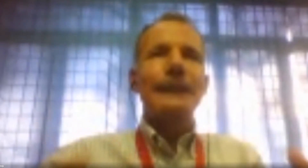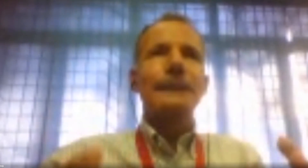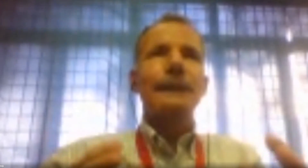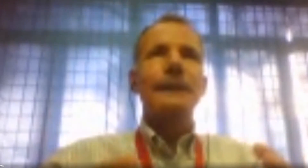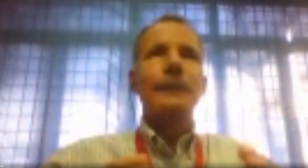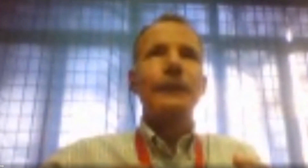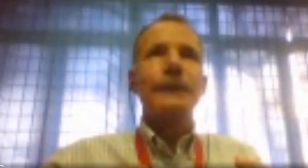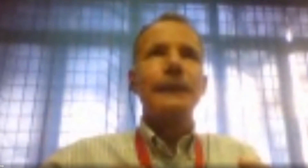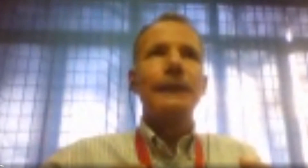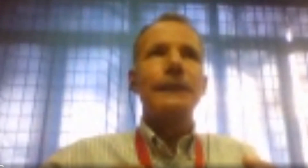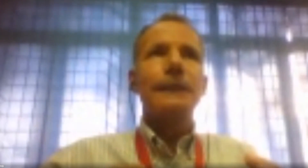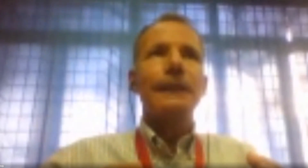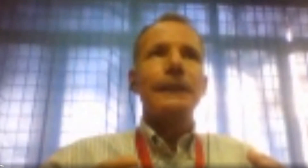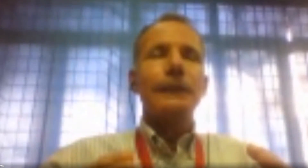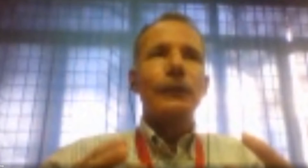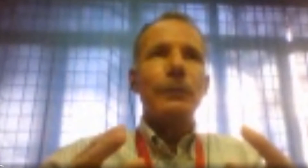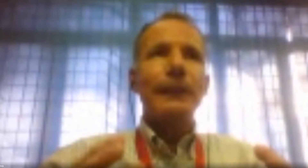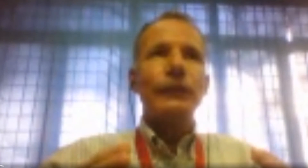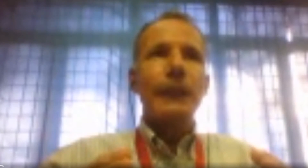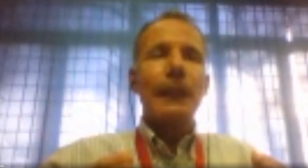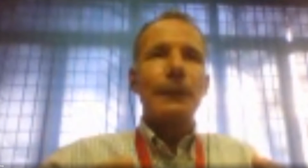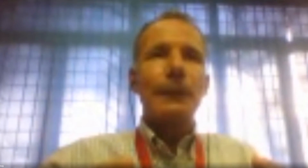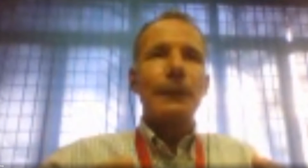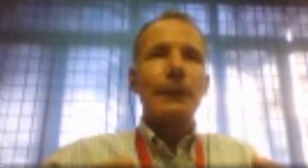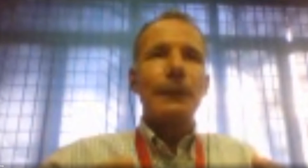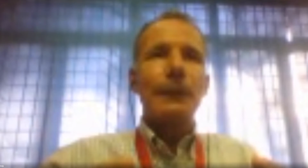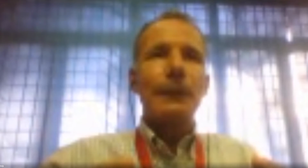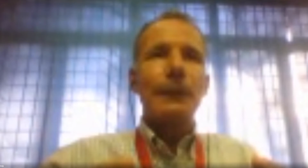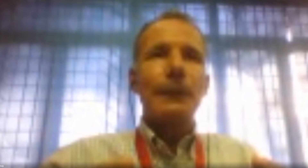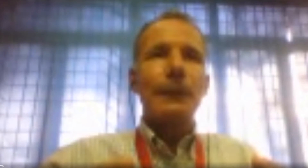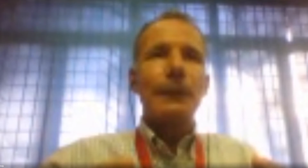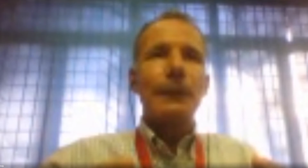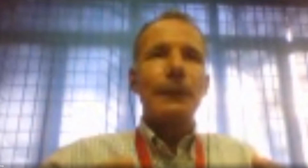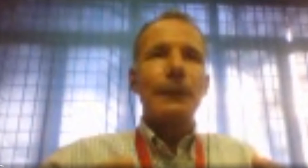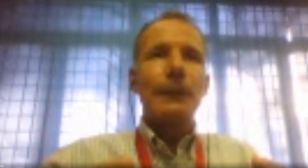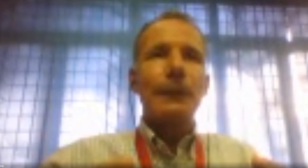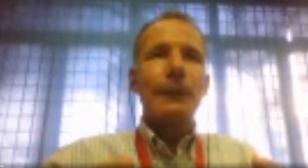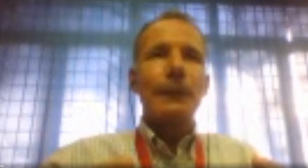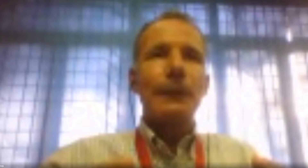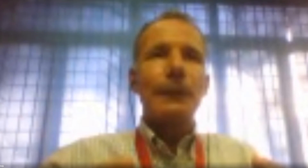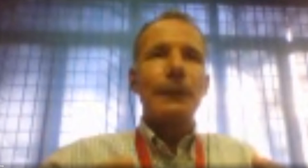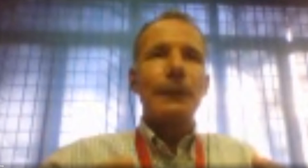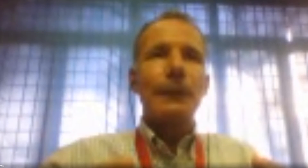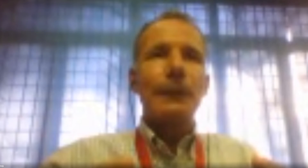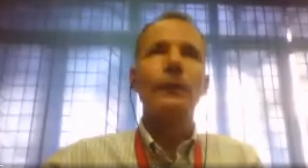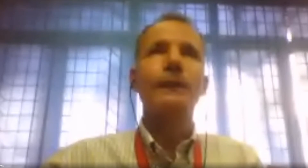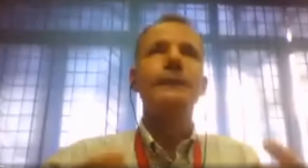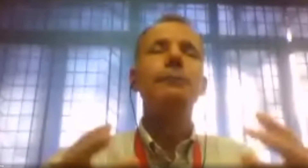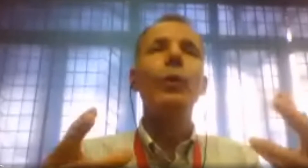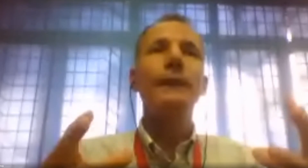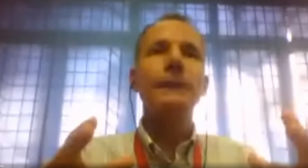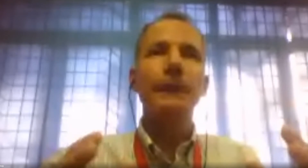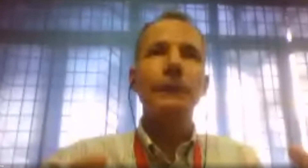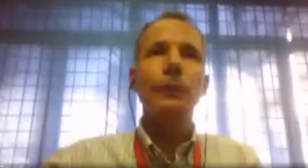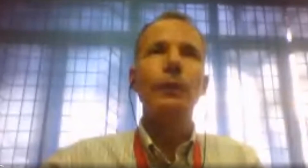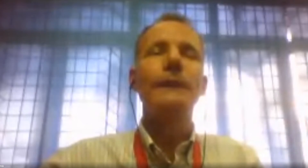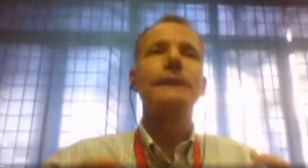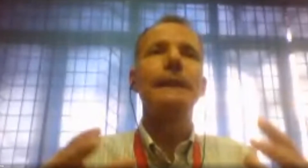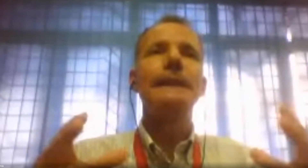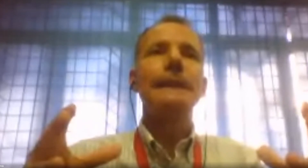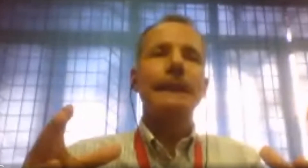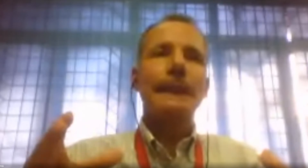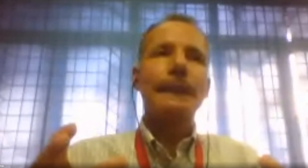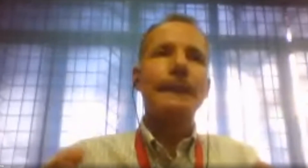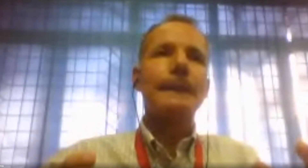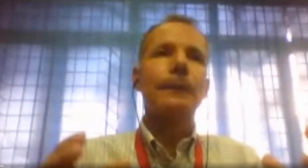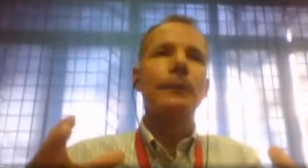a sensação é o seguinte: somente chegamos nesse ponto porque muitas instituições, muitas pessoas,